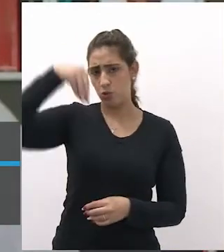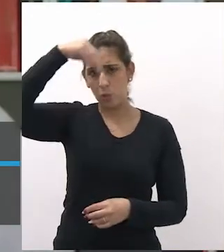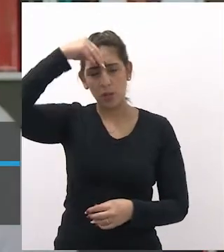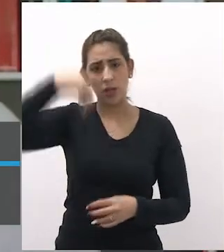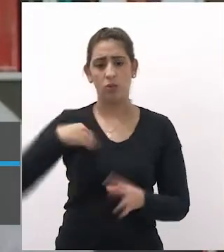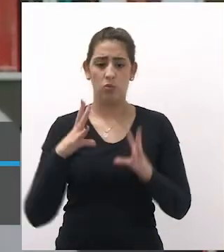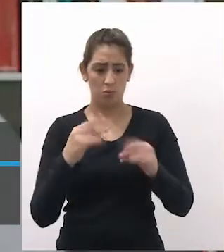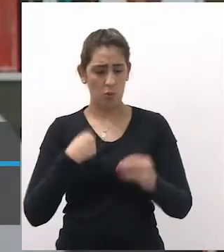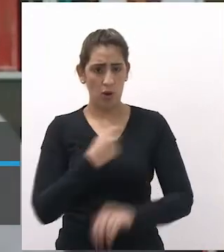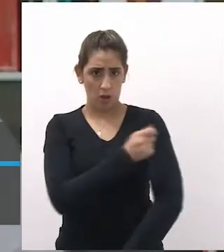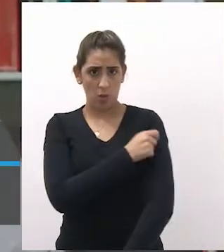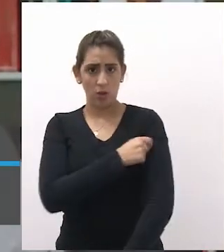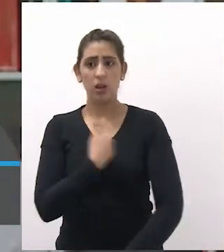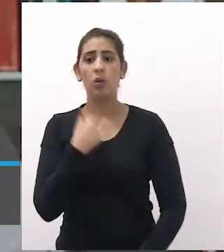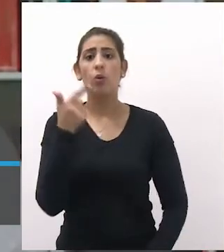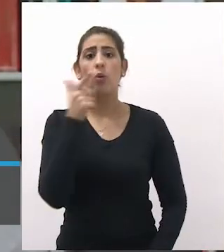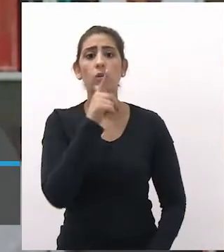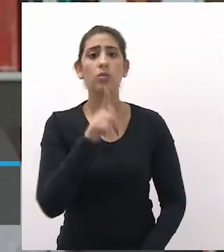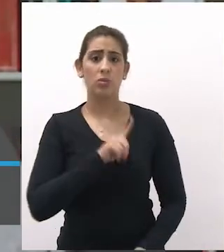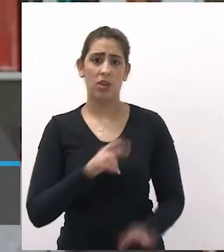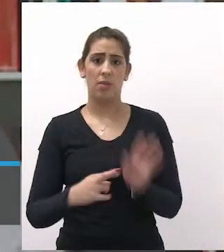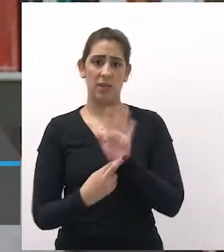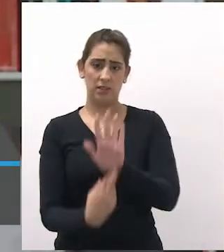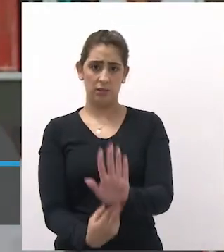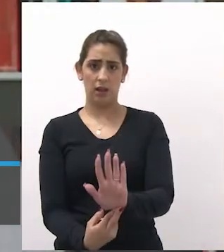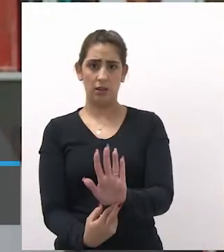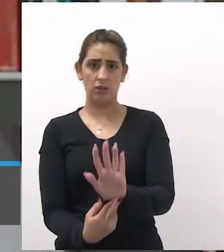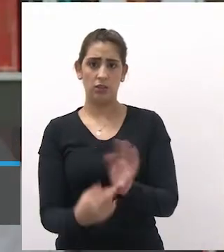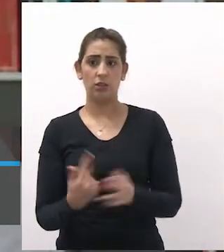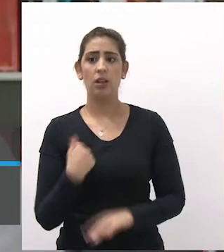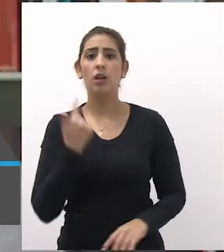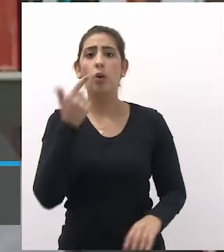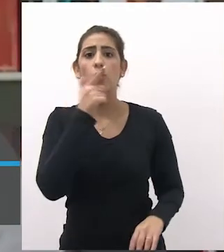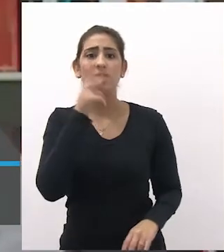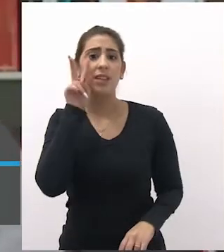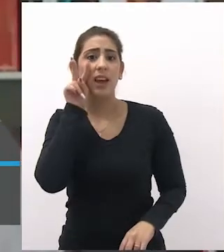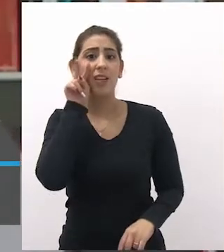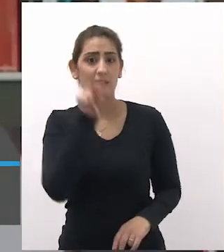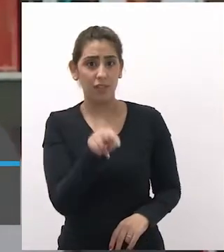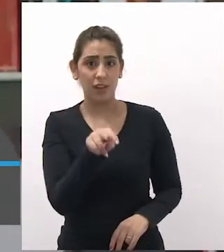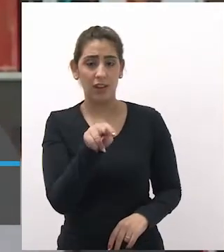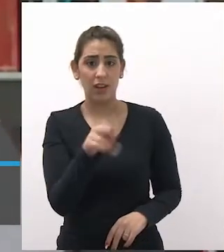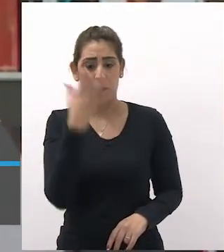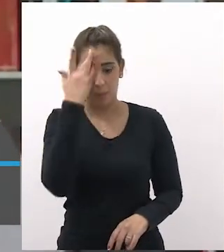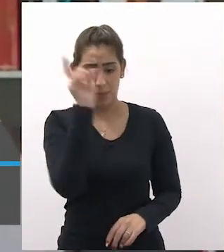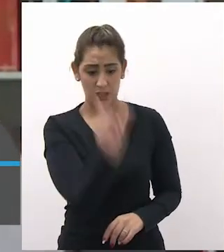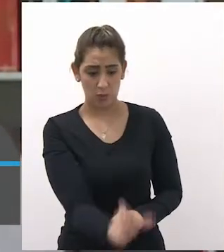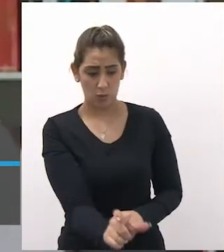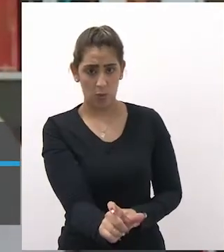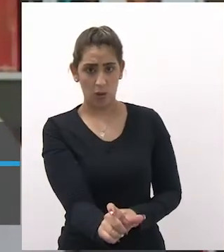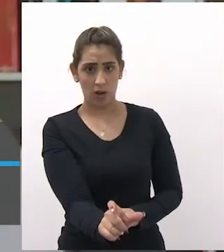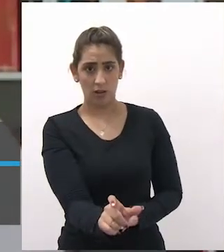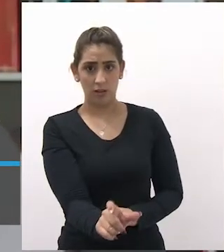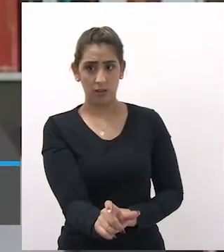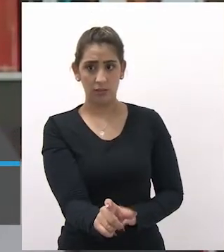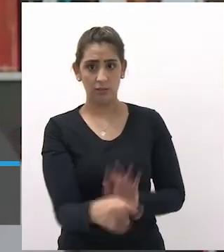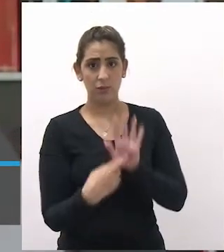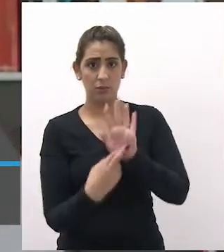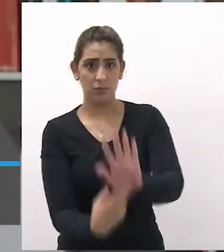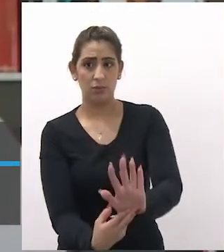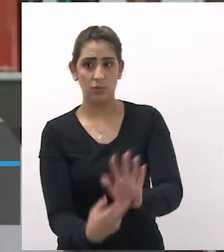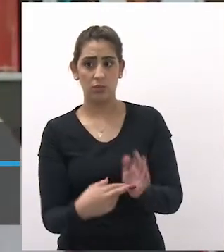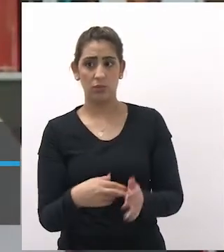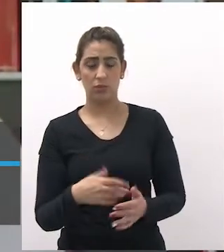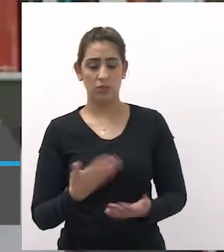que ele consiga ter representatividade. Ele consiga ver que a pessoa que está representando um